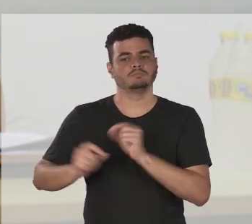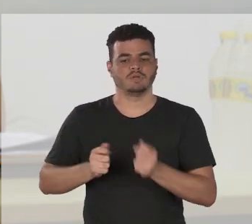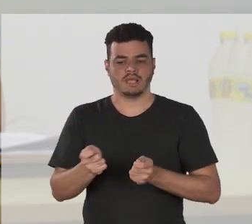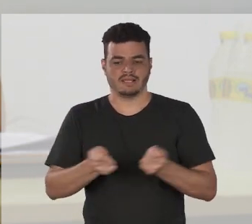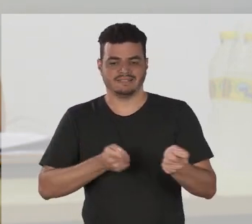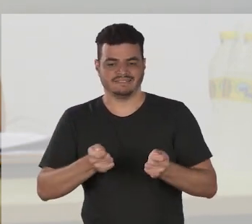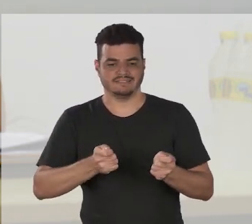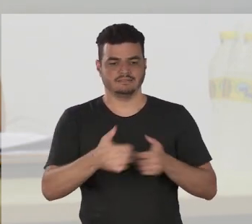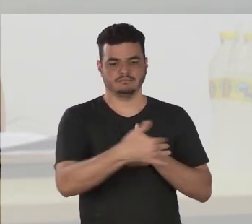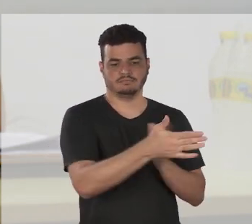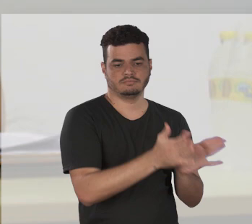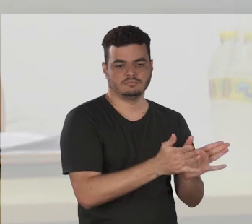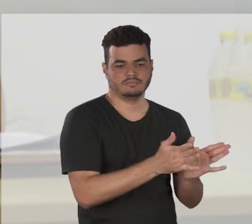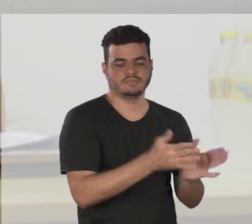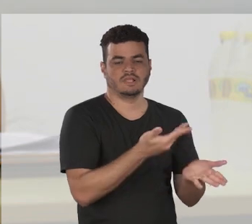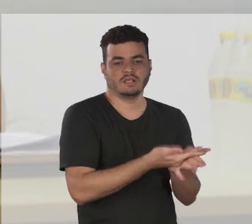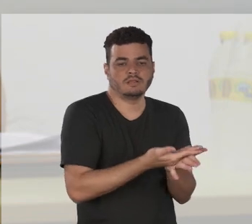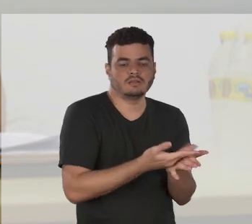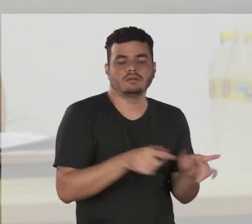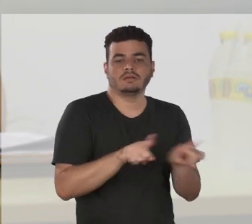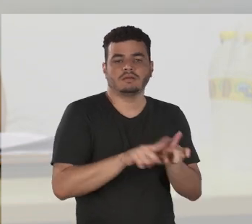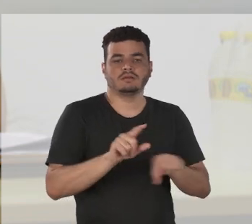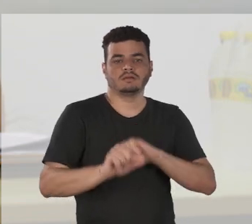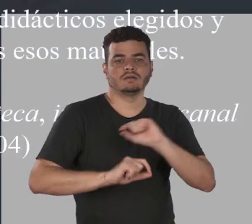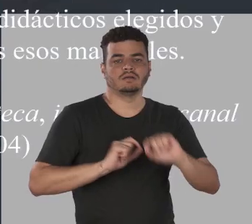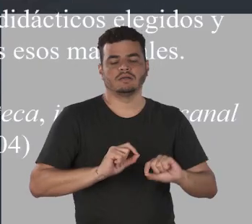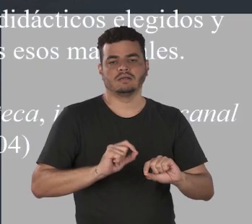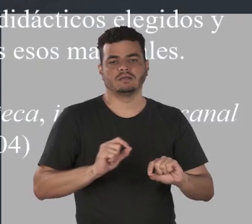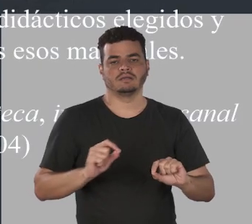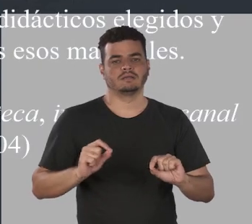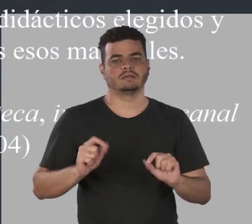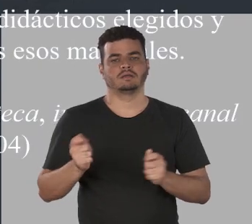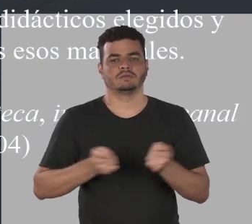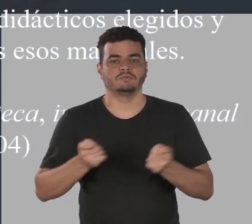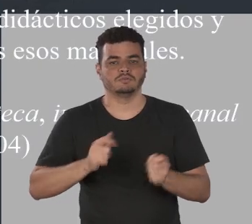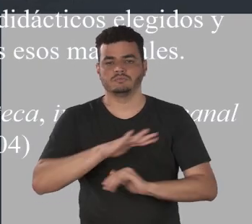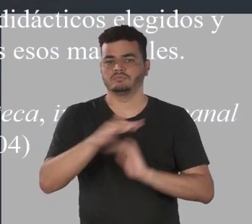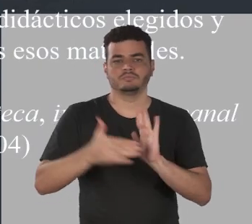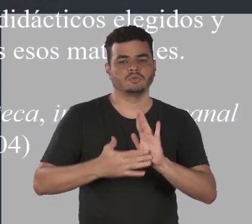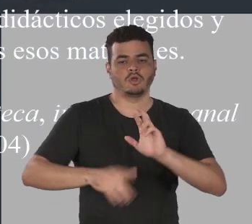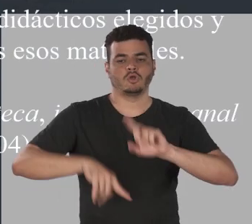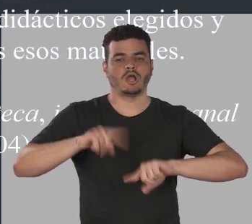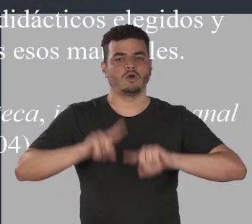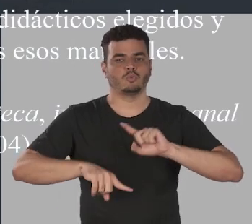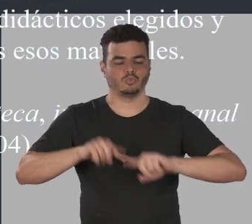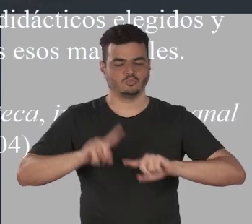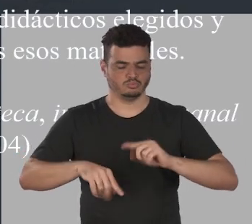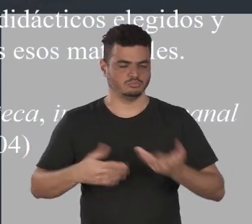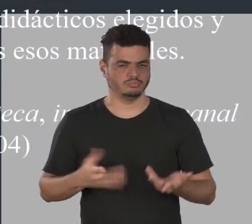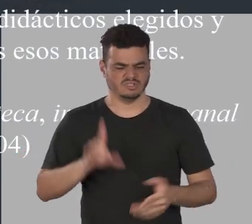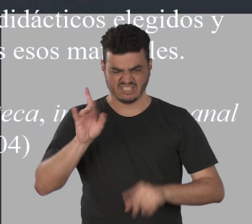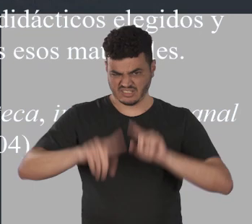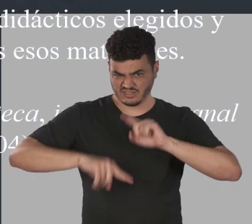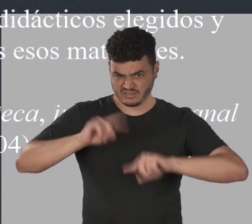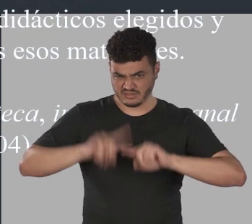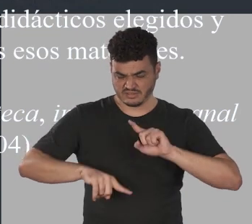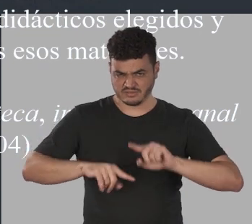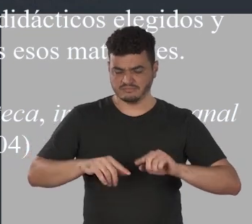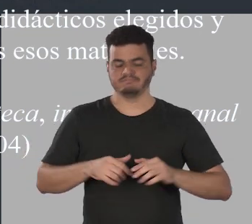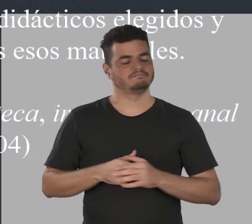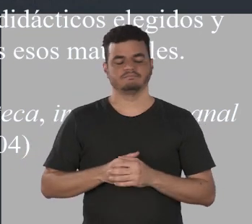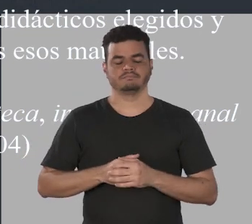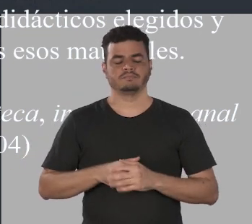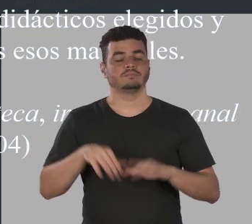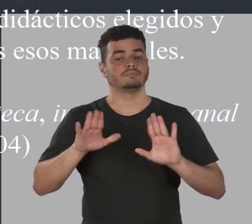como objetivador da classe e também como administrador de todos esses recursos. O tema que é somente